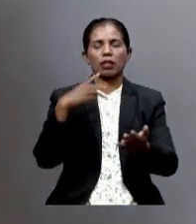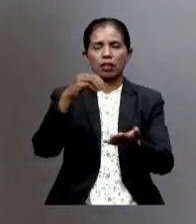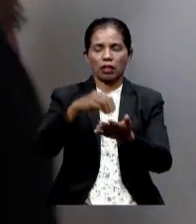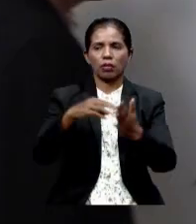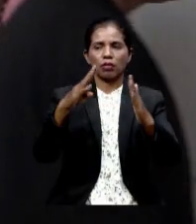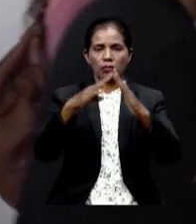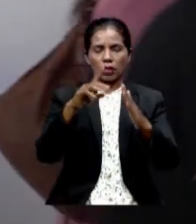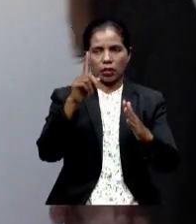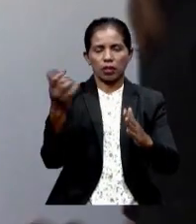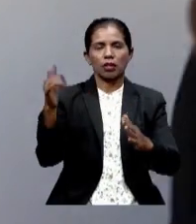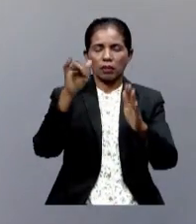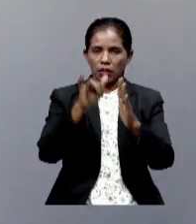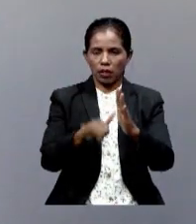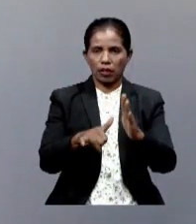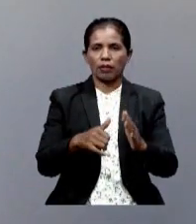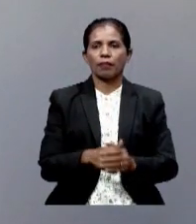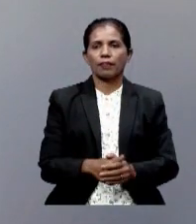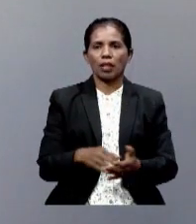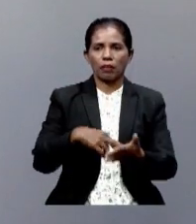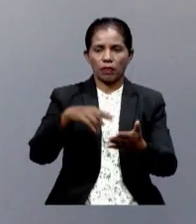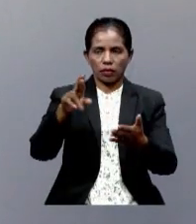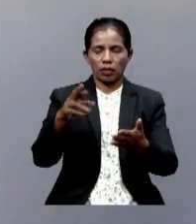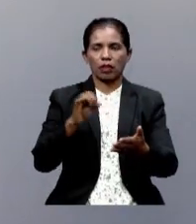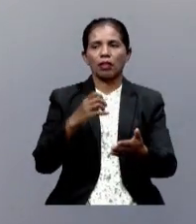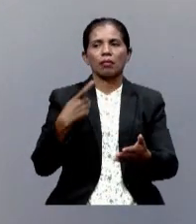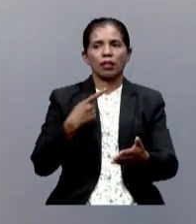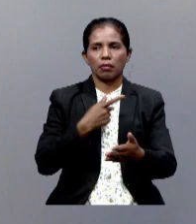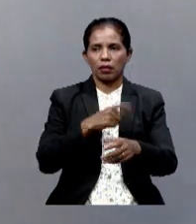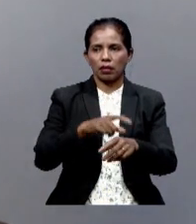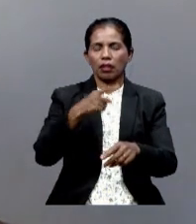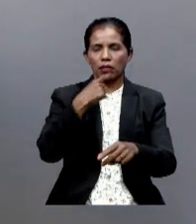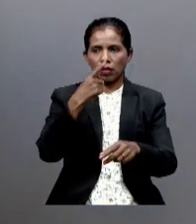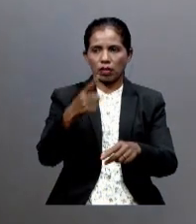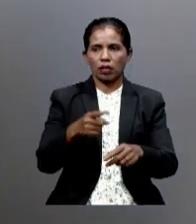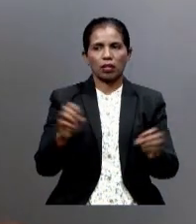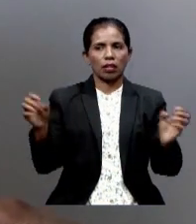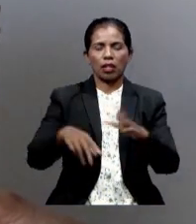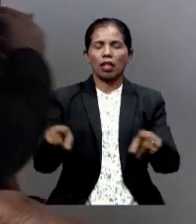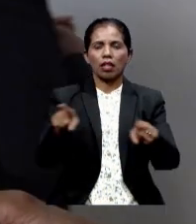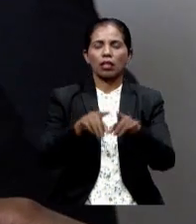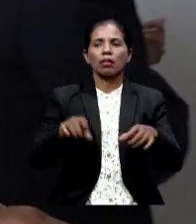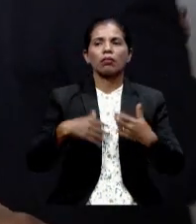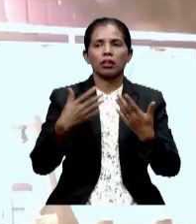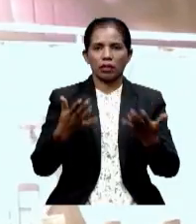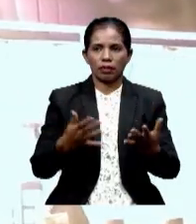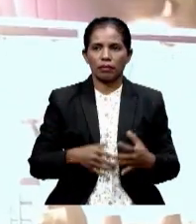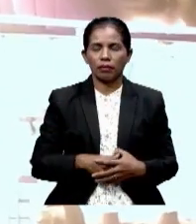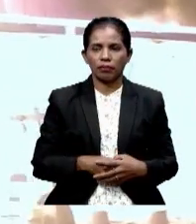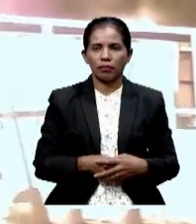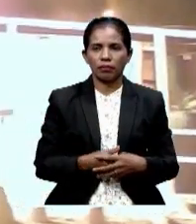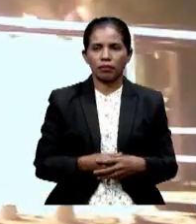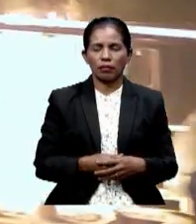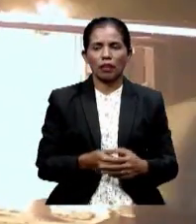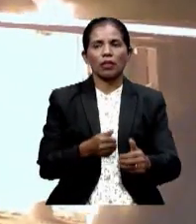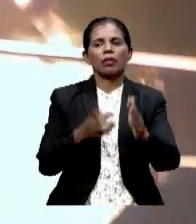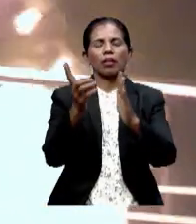ida para ser a Belhela. Nem o se dá a prova até lá, mas o parlamento se dá a prova, a varia depois lá saia nessa nem almoçama. Tur